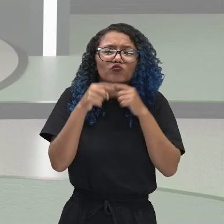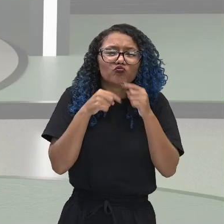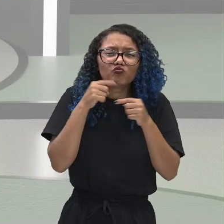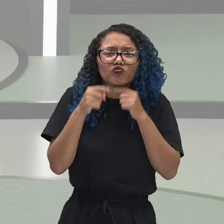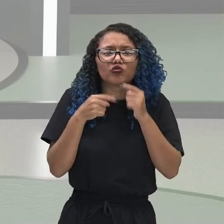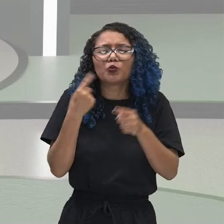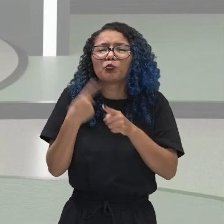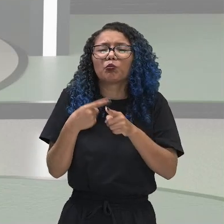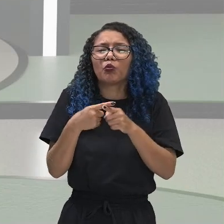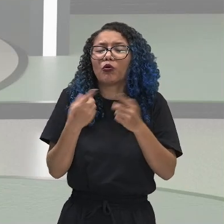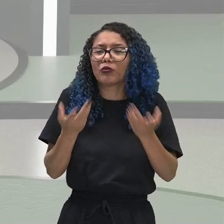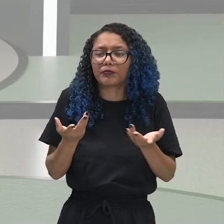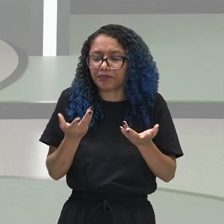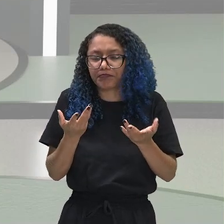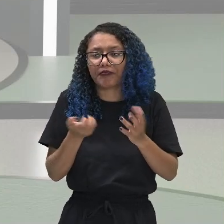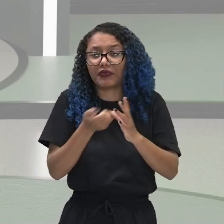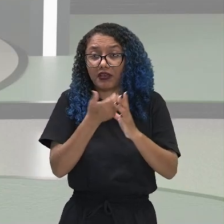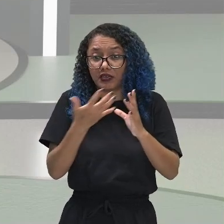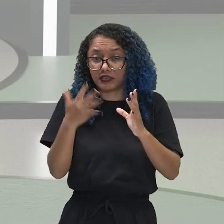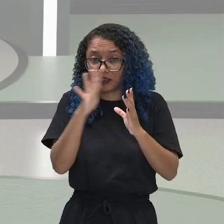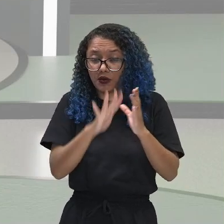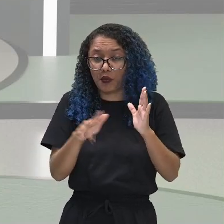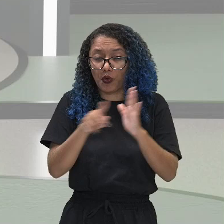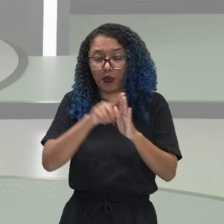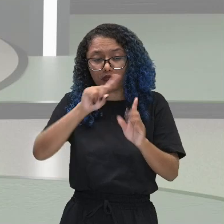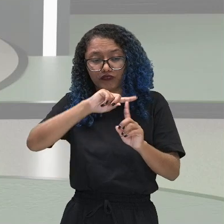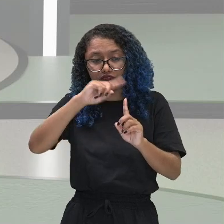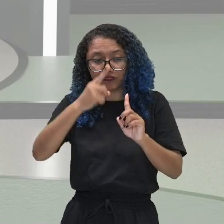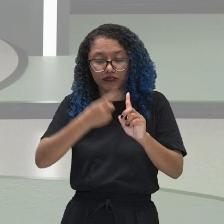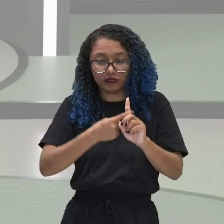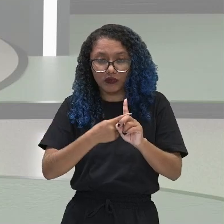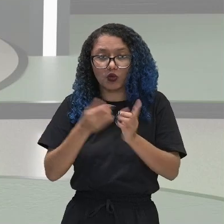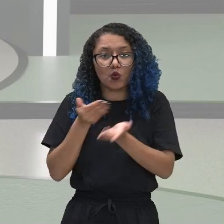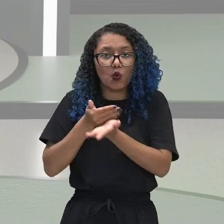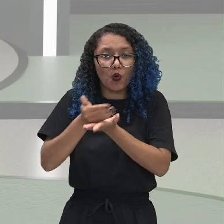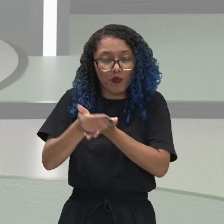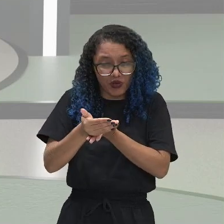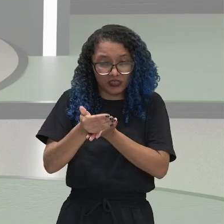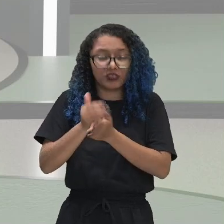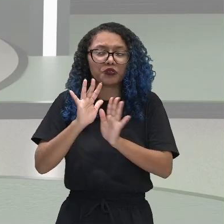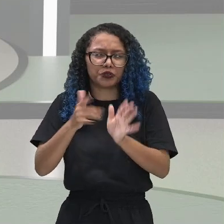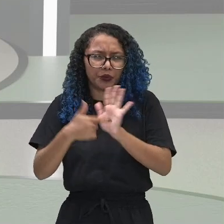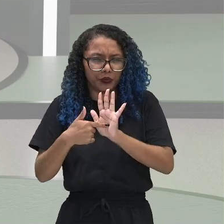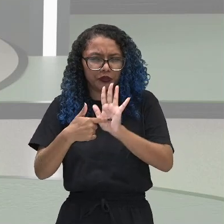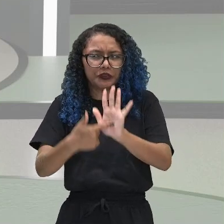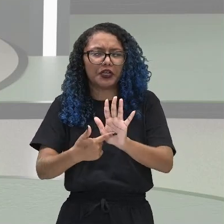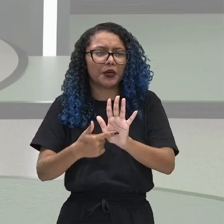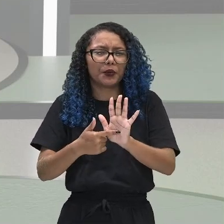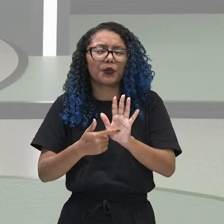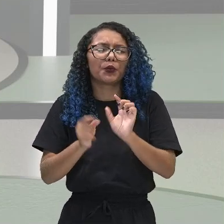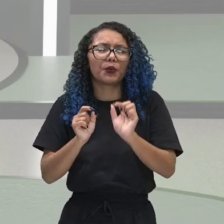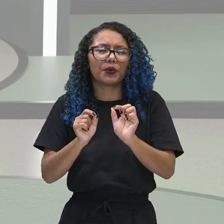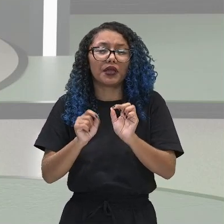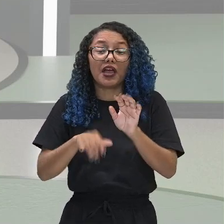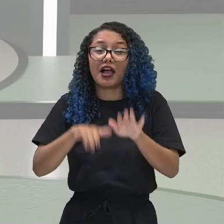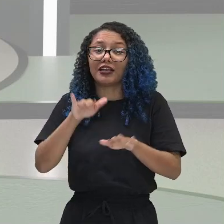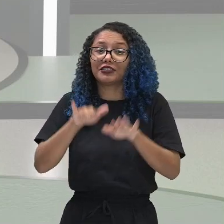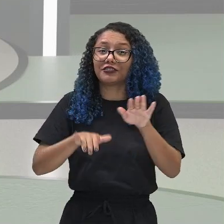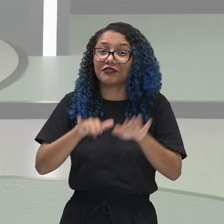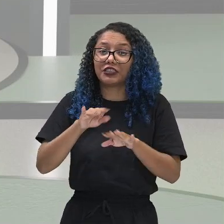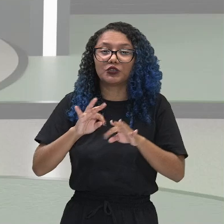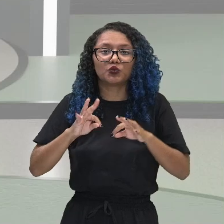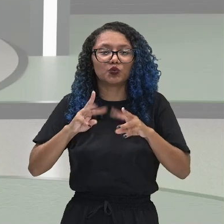as características gerais de gravidez iniciais que foram mostradas agora há pouco, às vezes não funciona